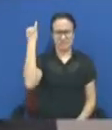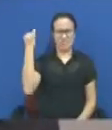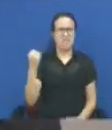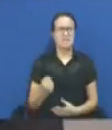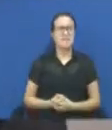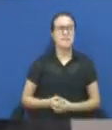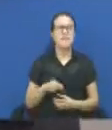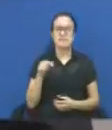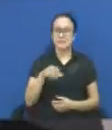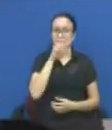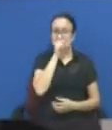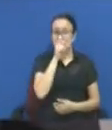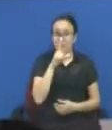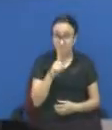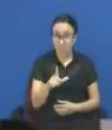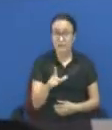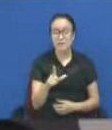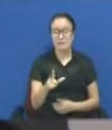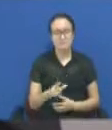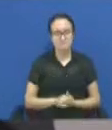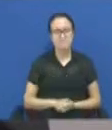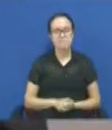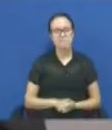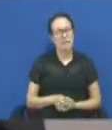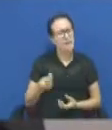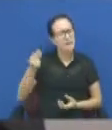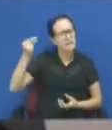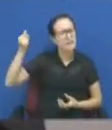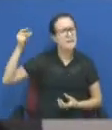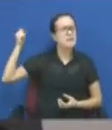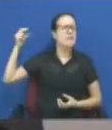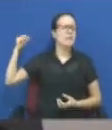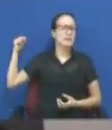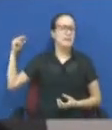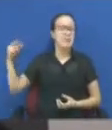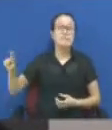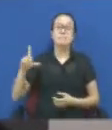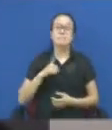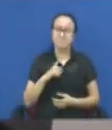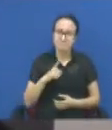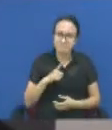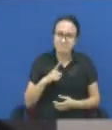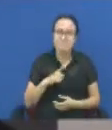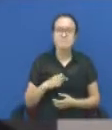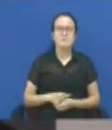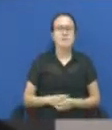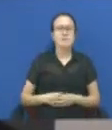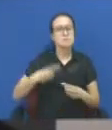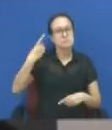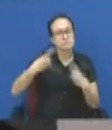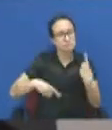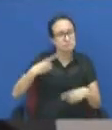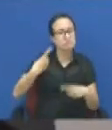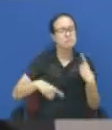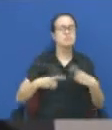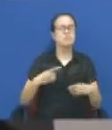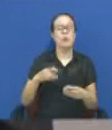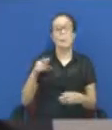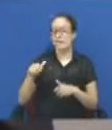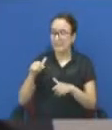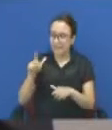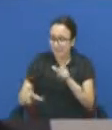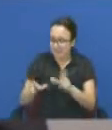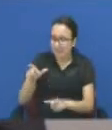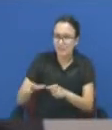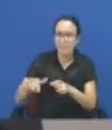já faz algum tempo que nós temos uma discussão sobre a questão do trabalho infantil no nosso município, né? Nós temos várias